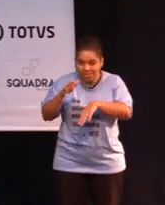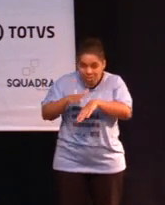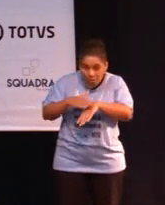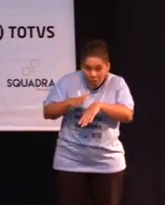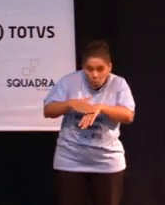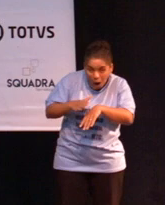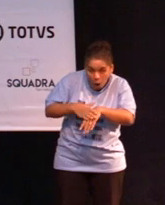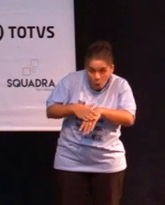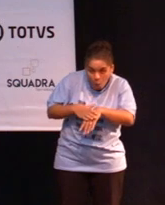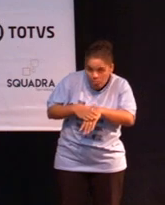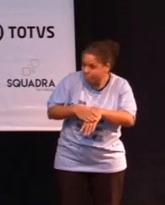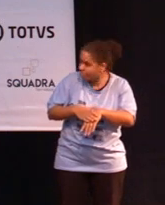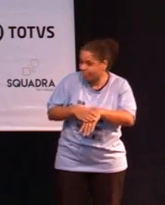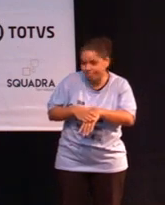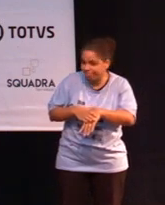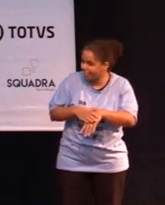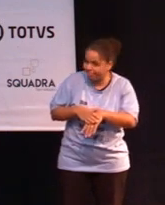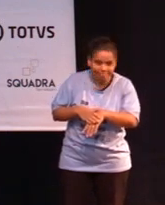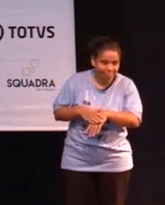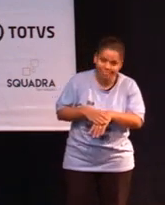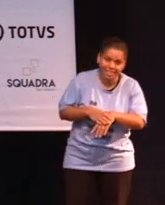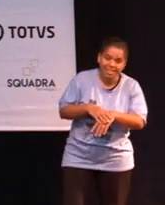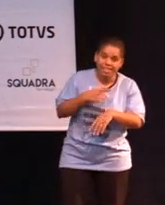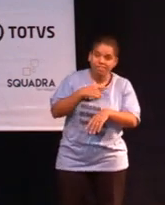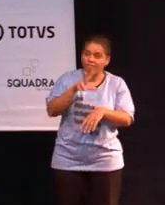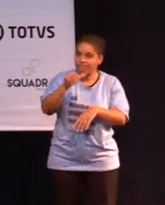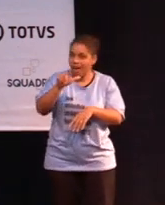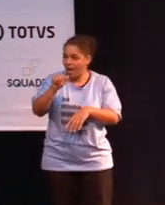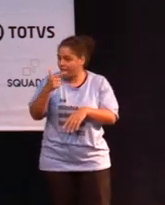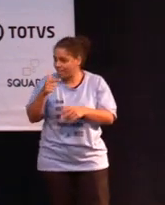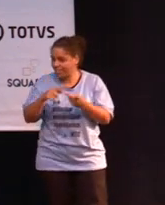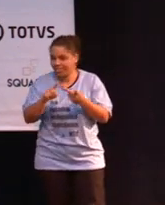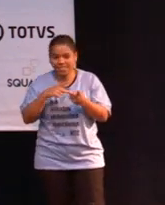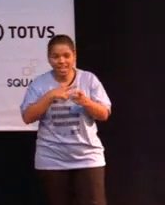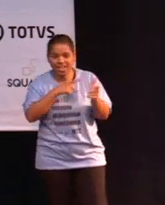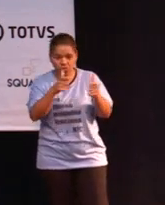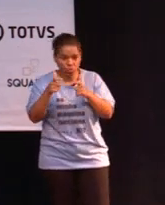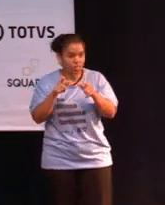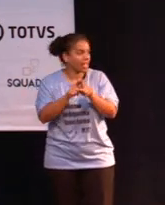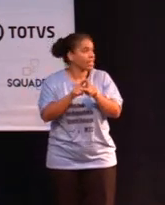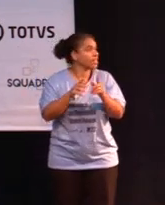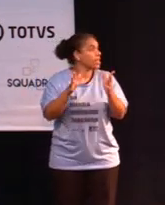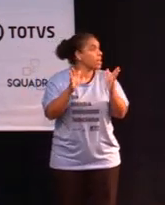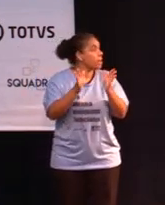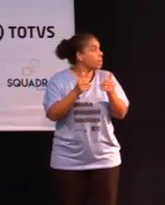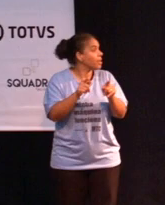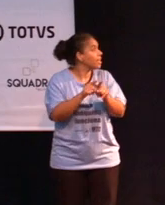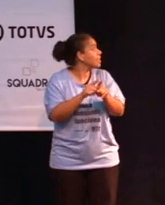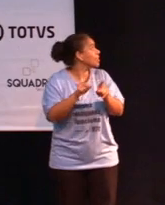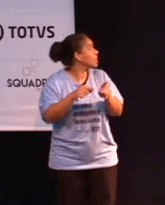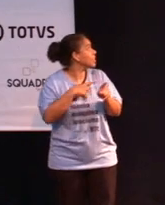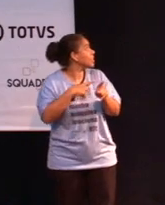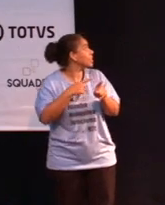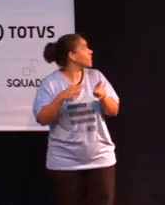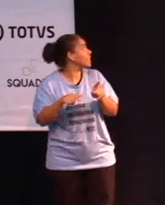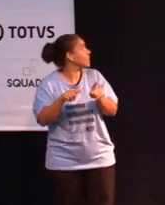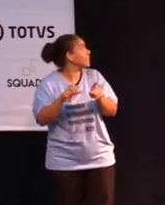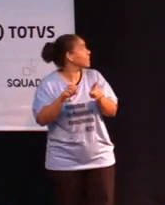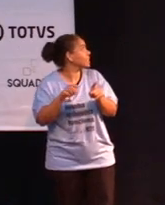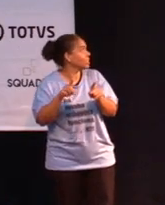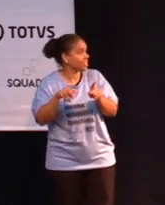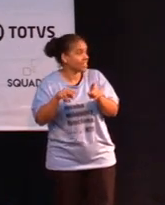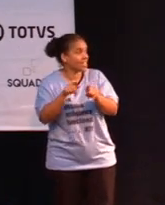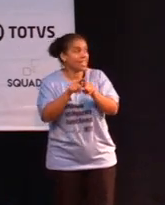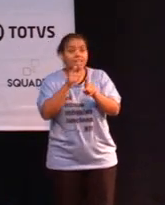normalmente é assim você vê que não tem mais vagas abertas nos lugares pedindo cinza de mim que não saiba alguma linguagem